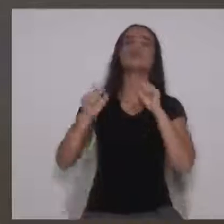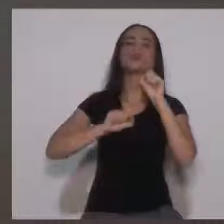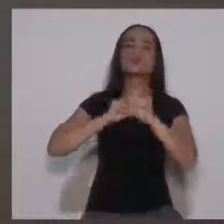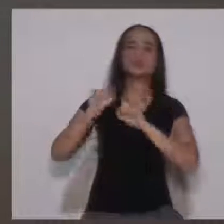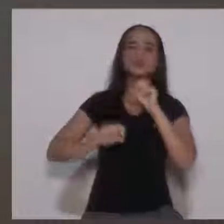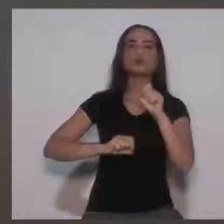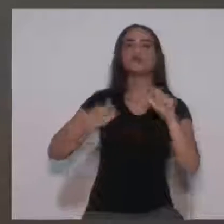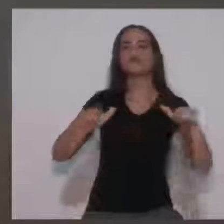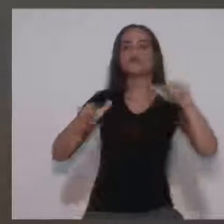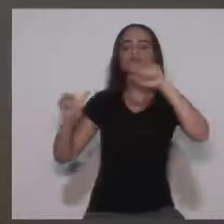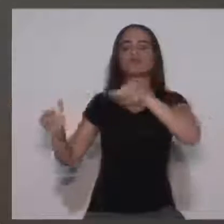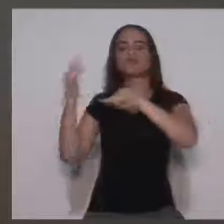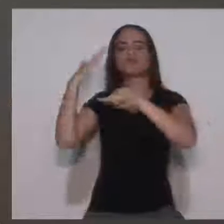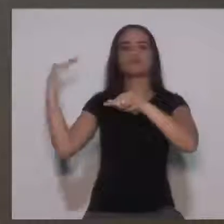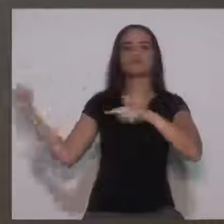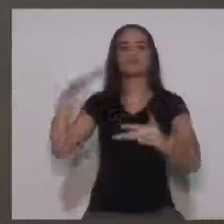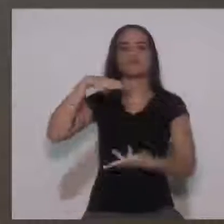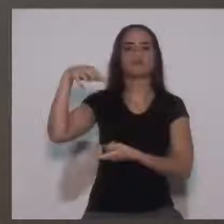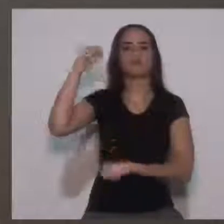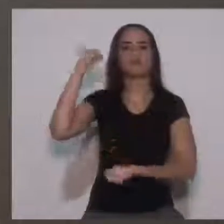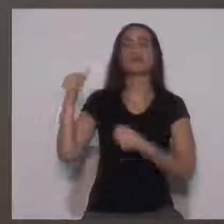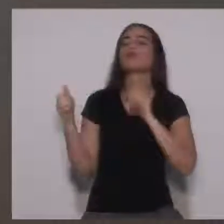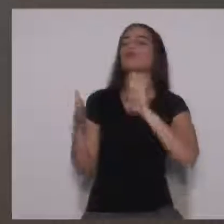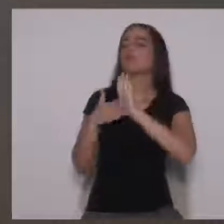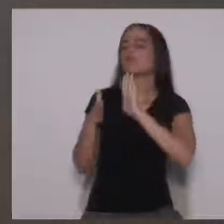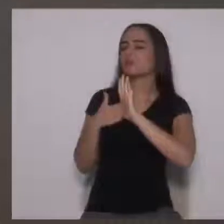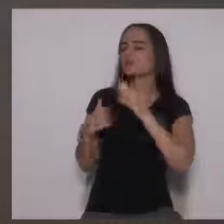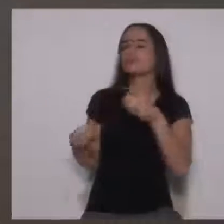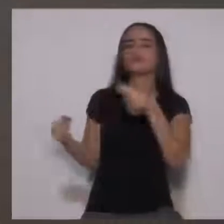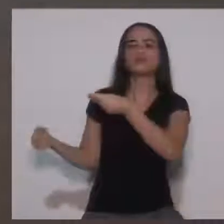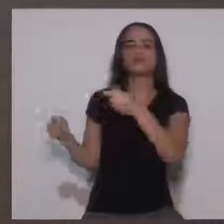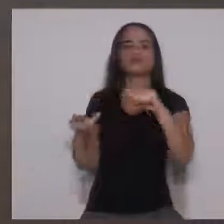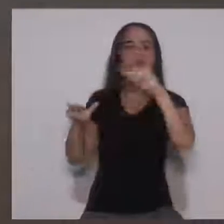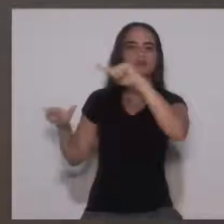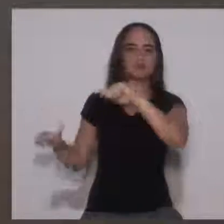mérito ecológico, e eu vou fazer essa proposta para ele.